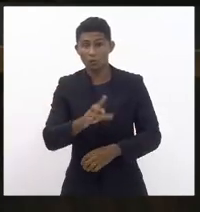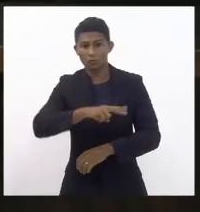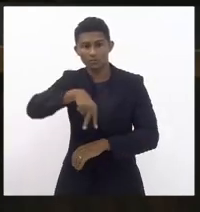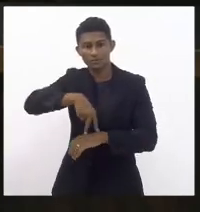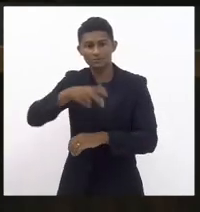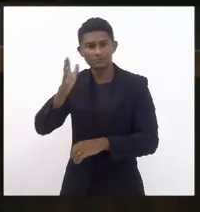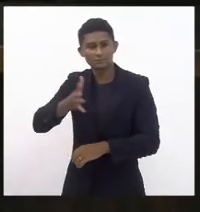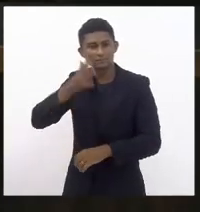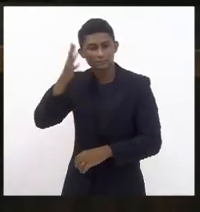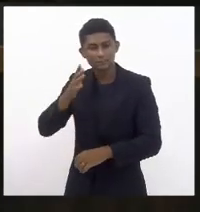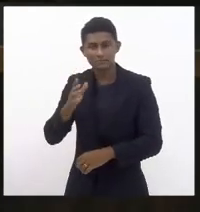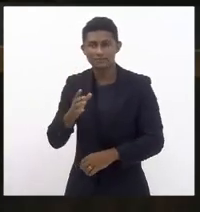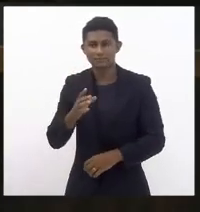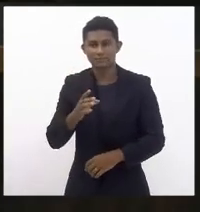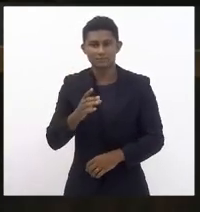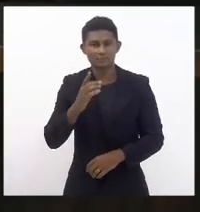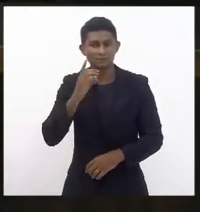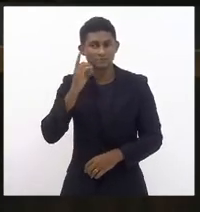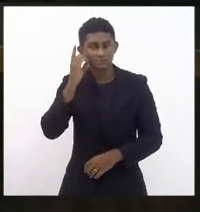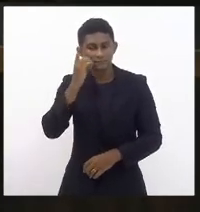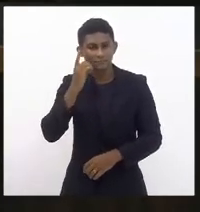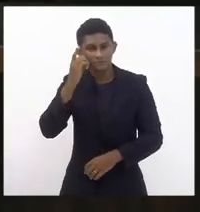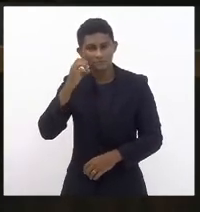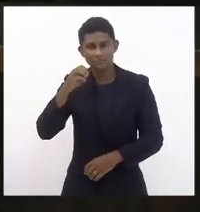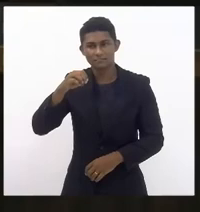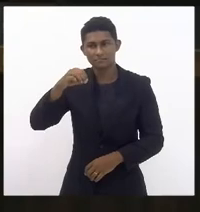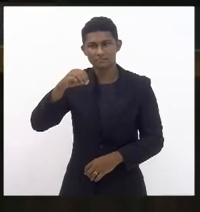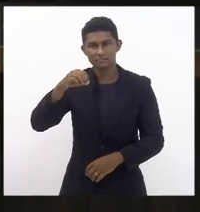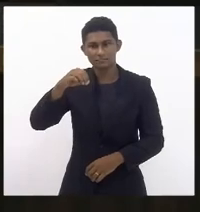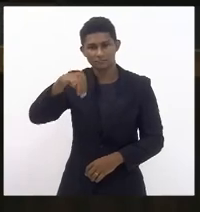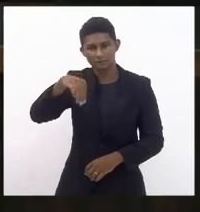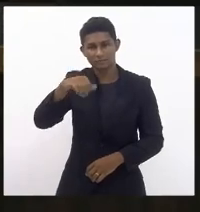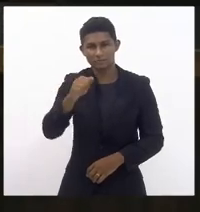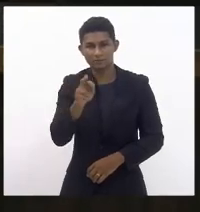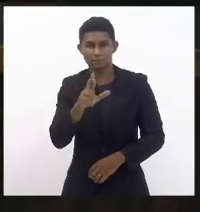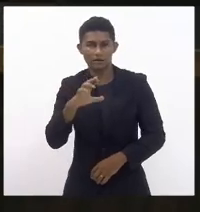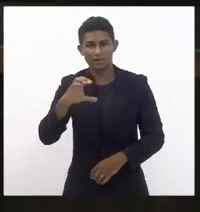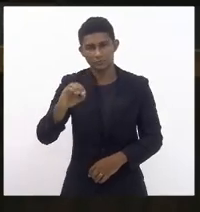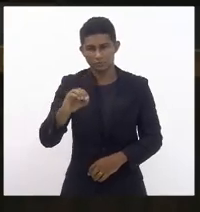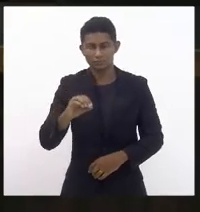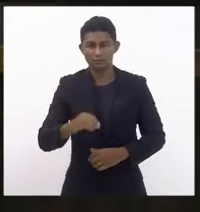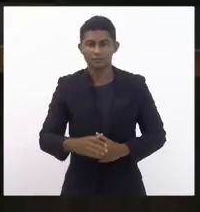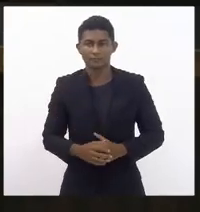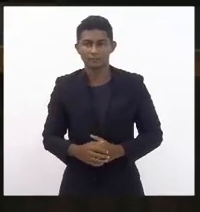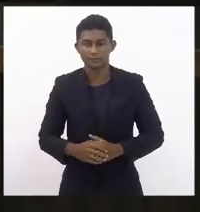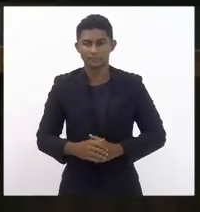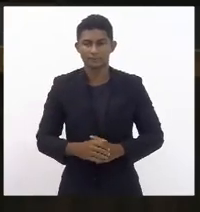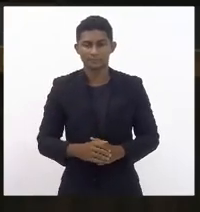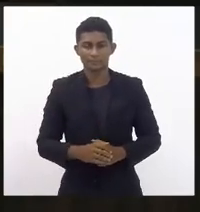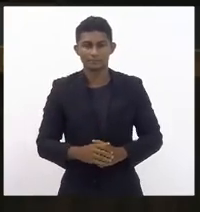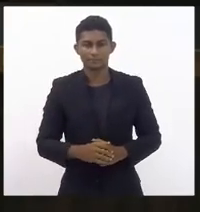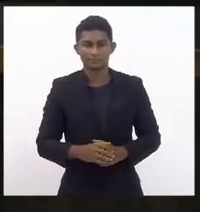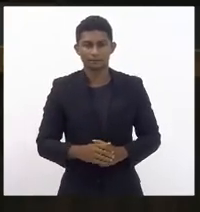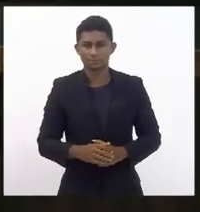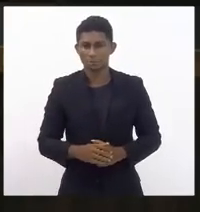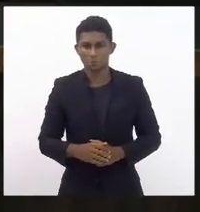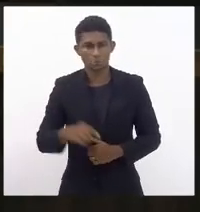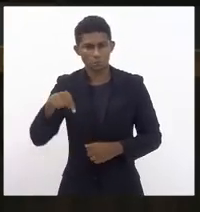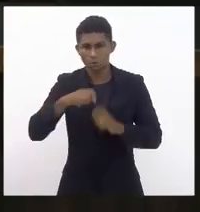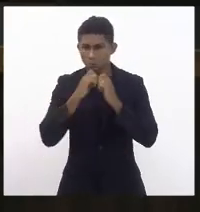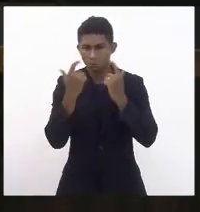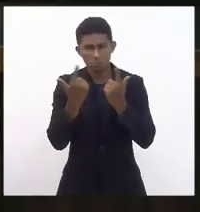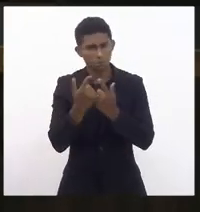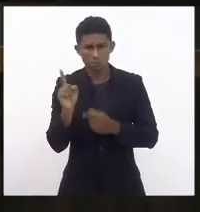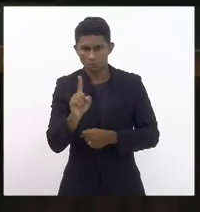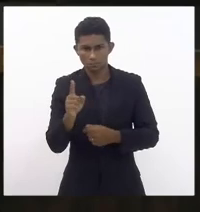deputado Márcio Gualberto próximo Adão inscrito é o deputado Márcio Alberto não se encontra lá